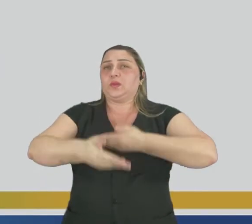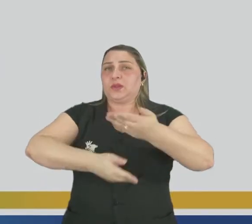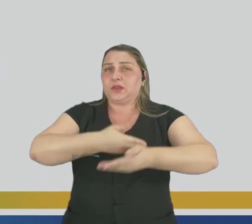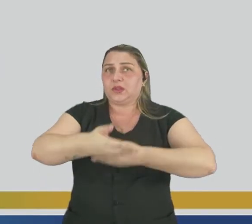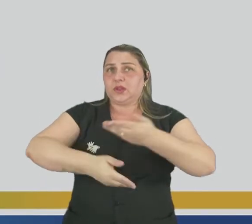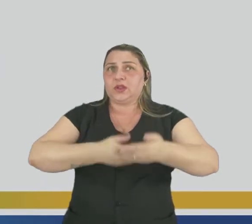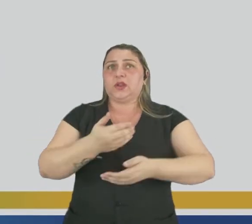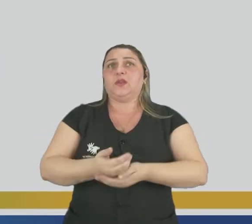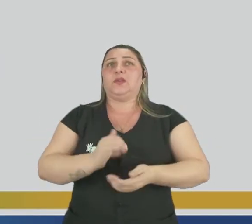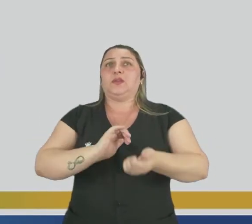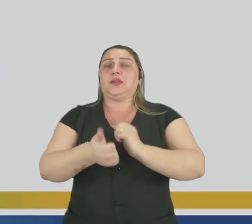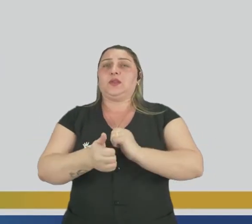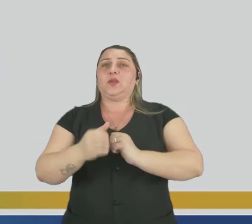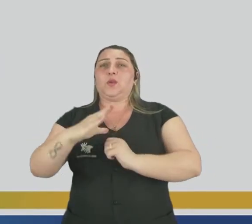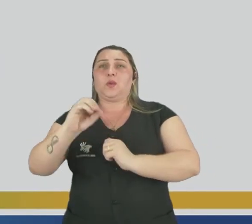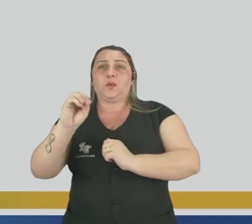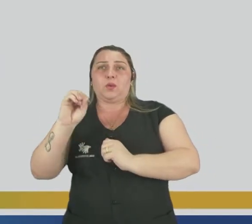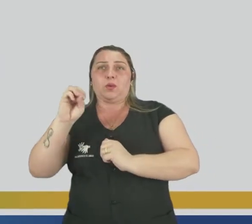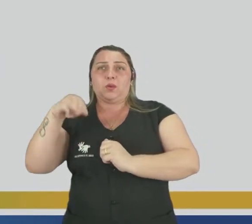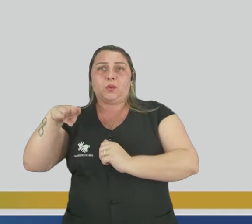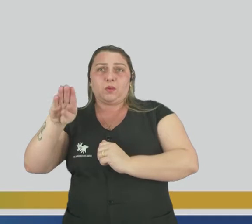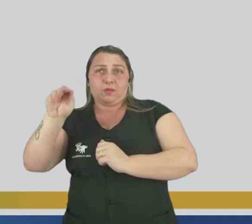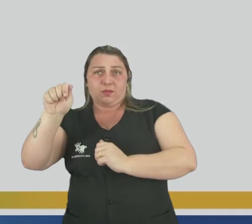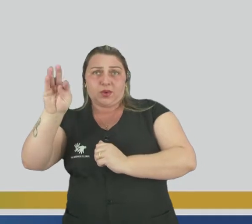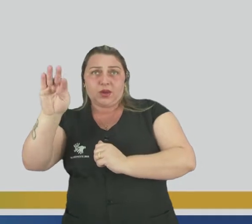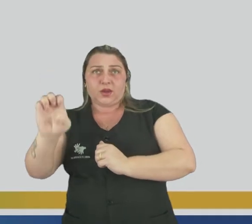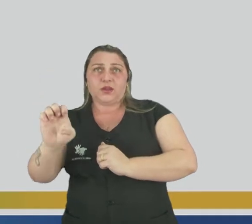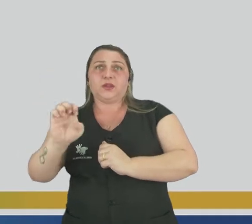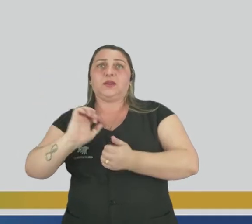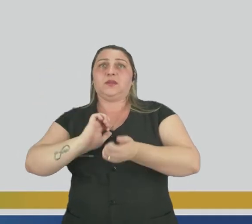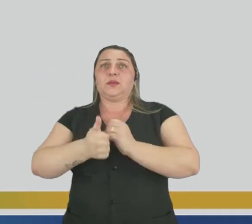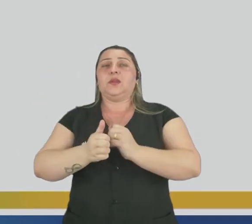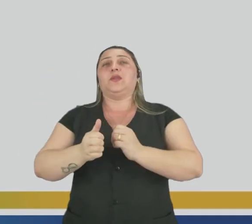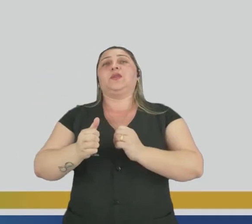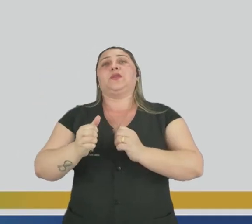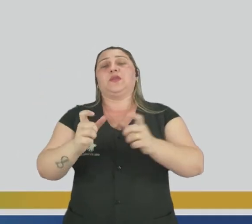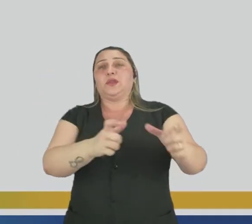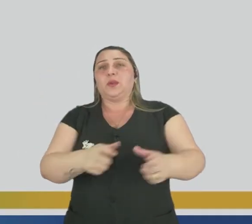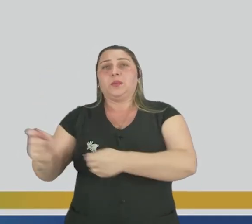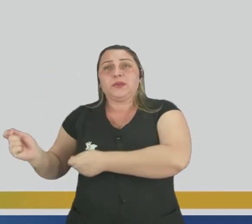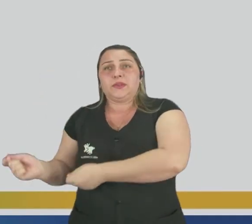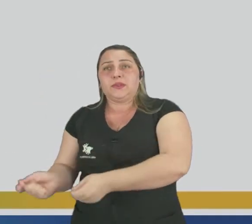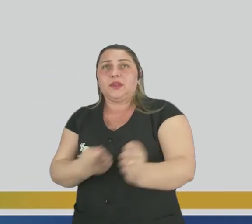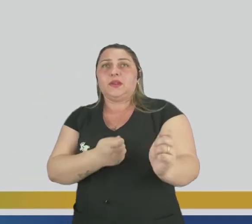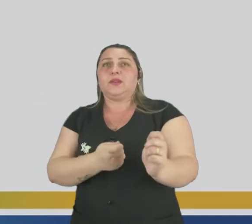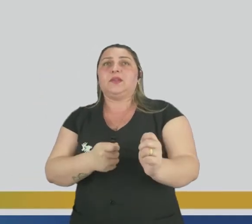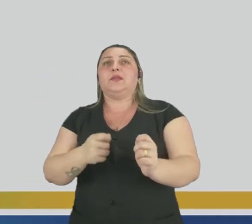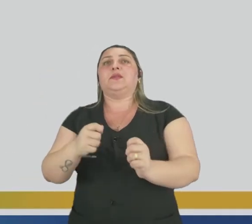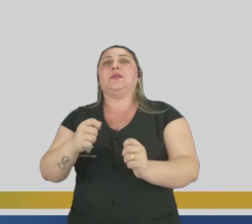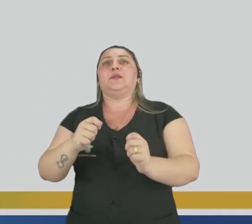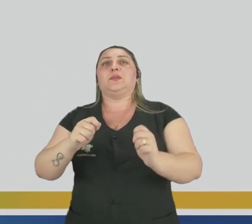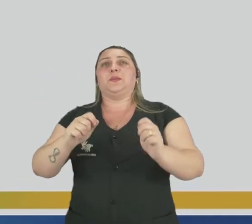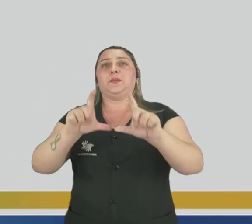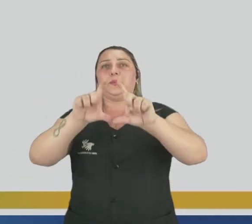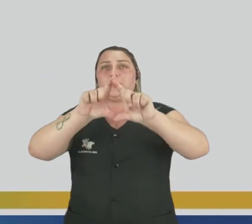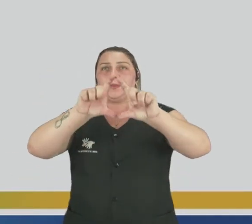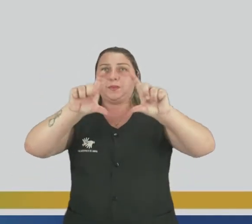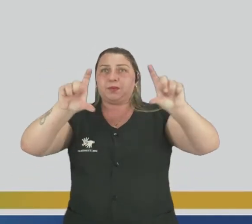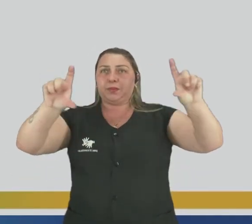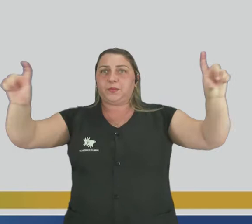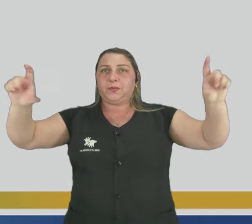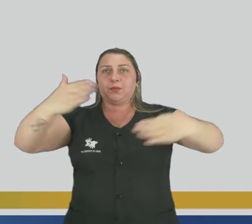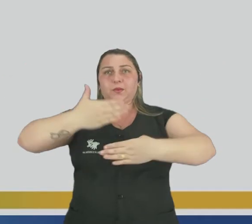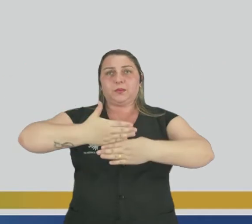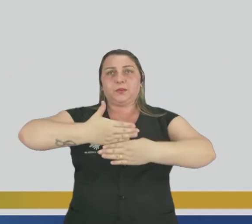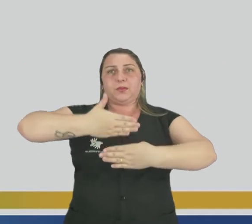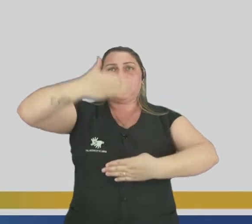dos adversários, que são os esportes de combate, esportes de campo e taco, os esportes com rede divisória ou